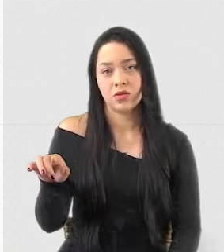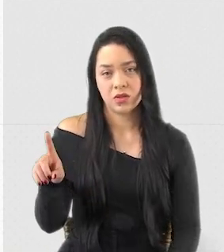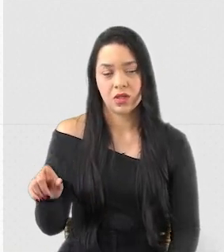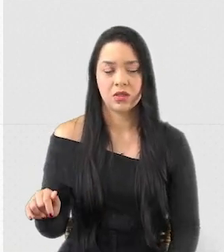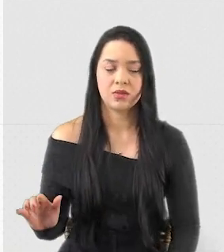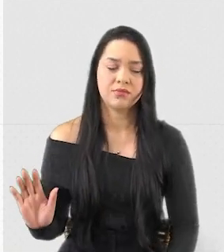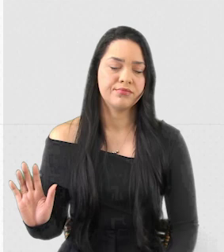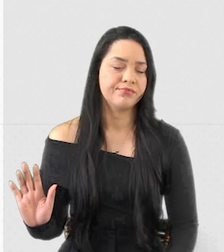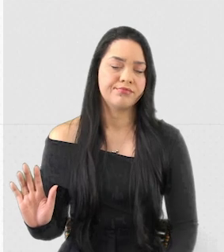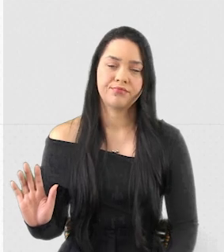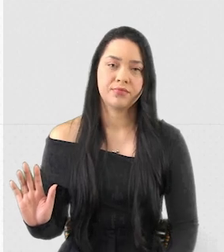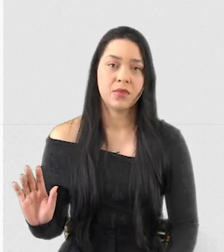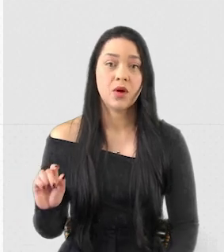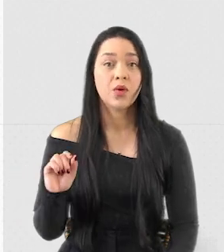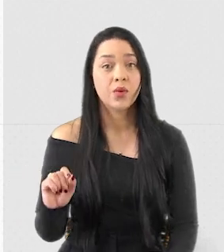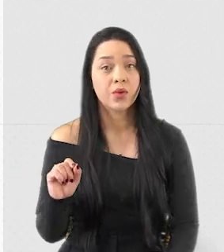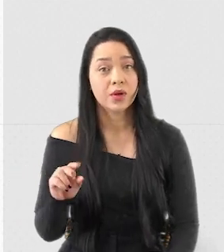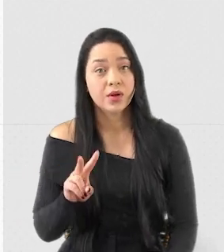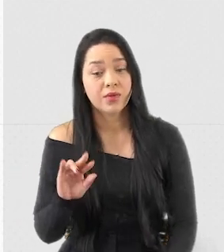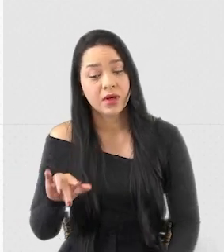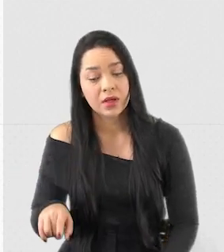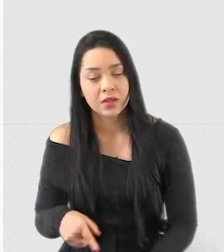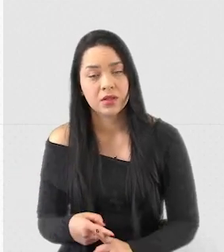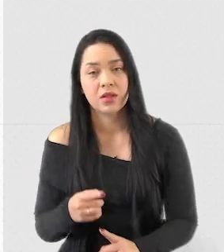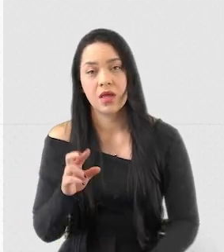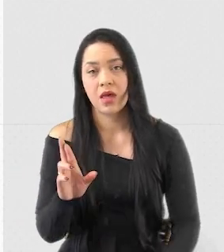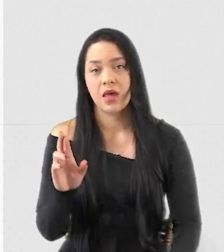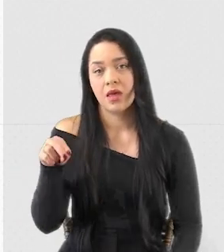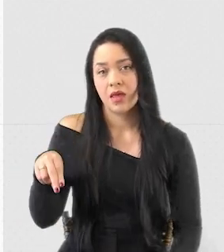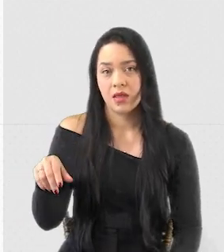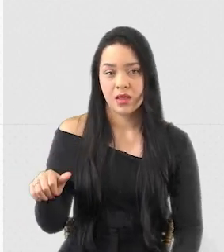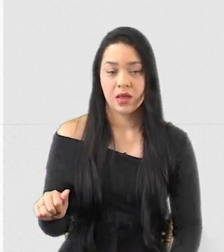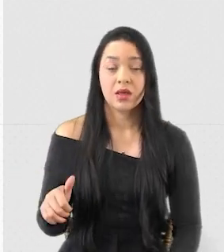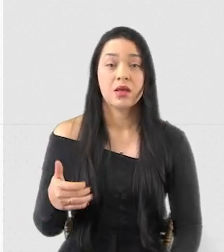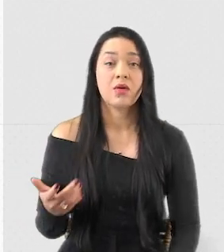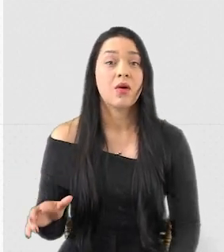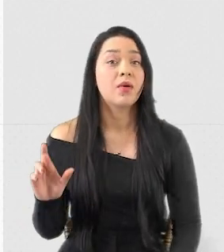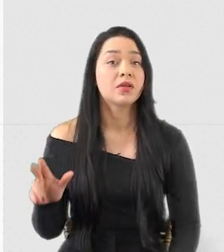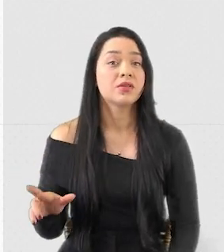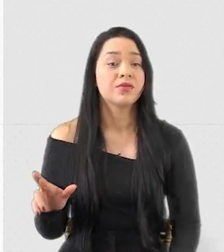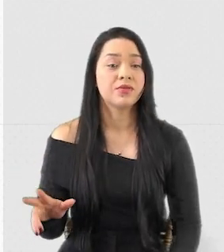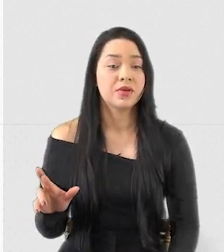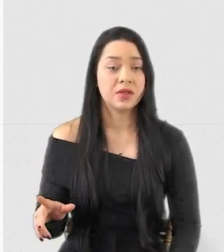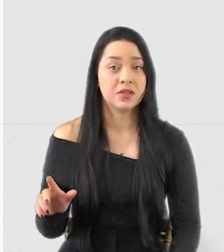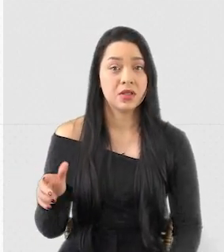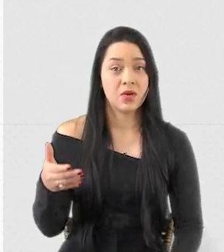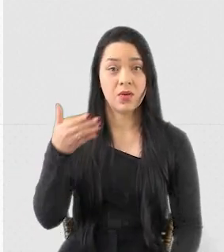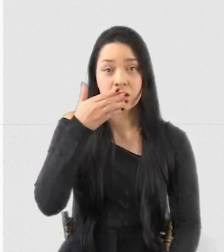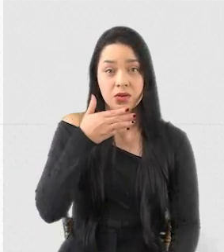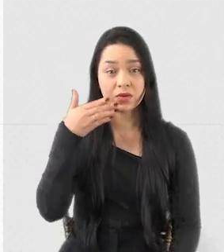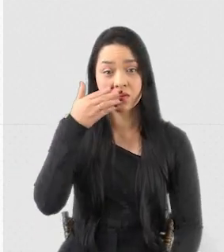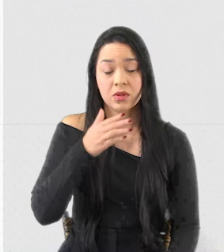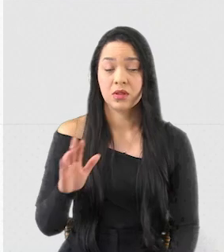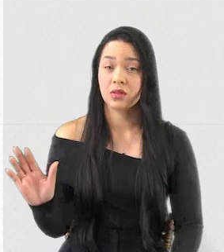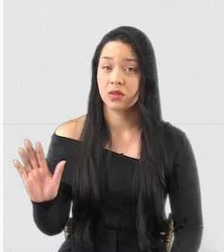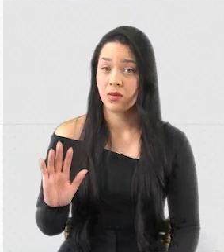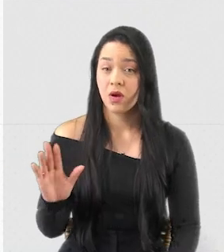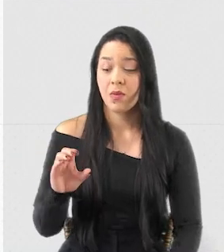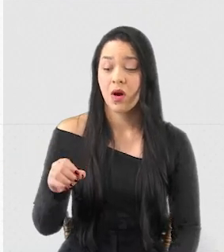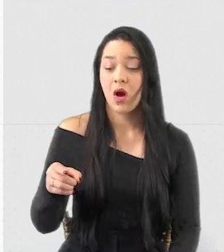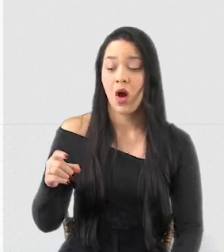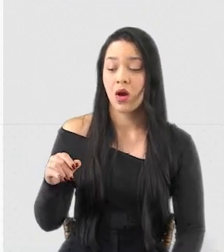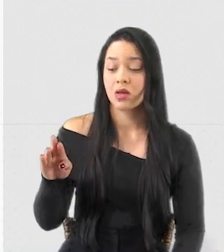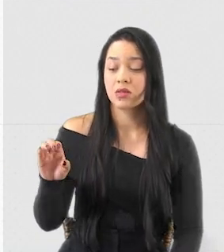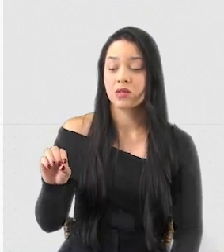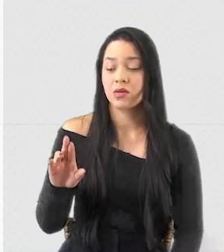vai adicionar as bases nitrogenadas de um RNA. E qual é a diferença? É que o açúcar não é uma desoxirribose, e